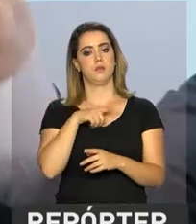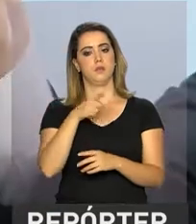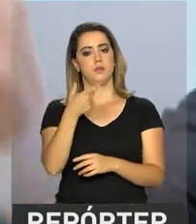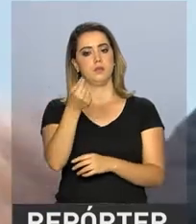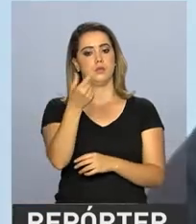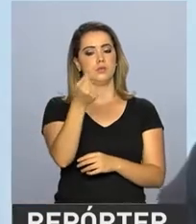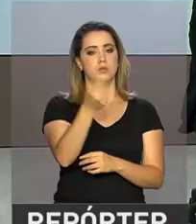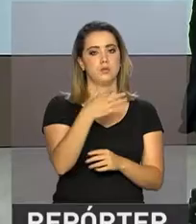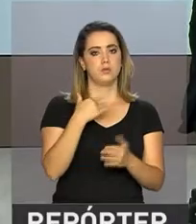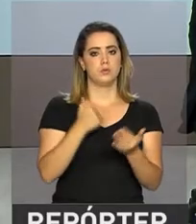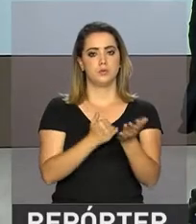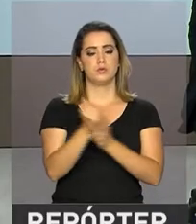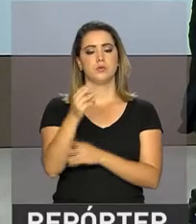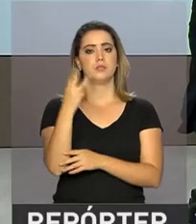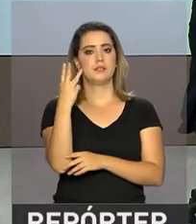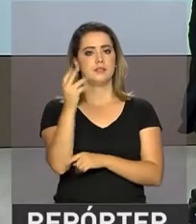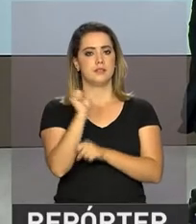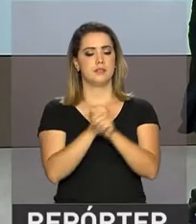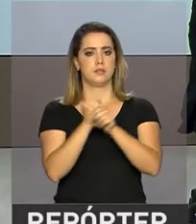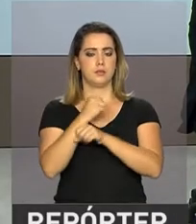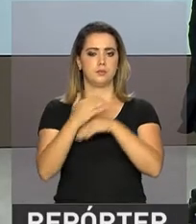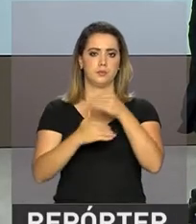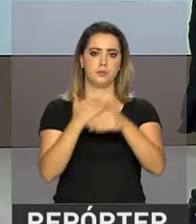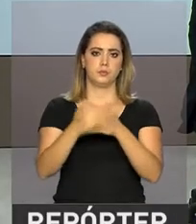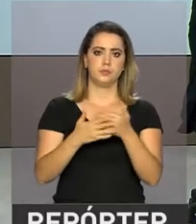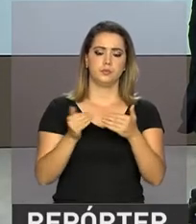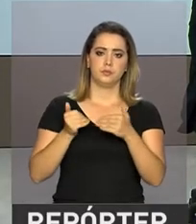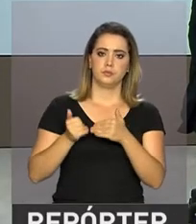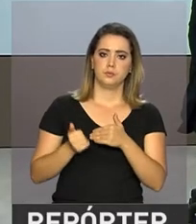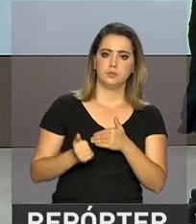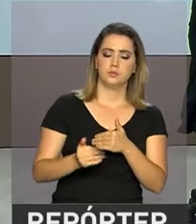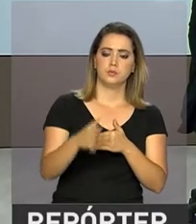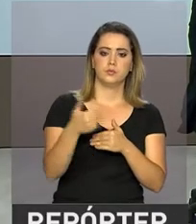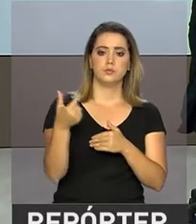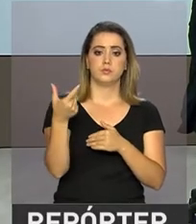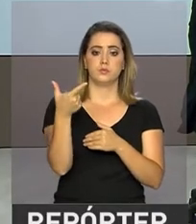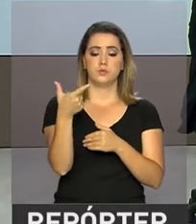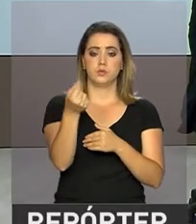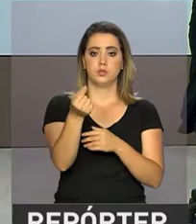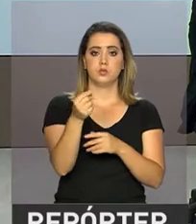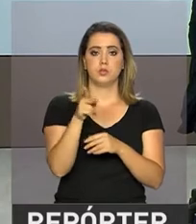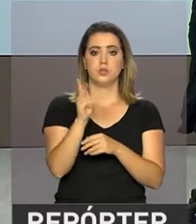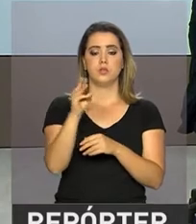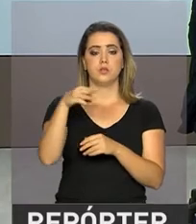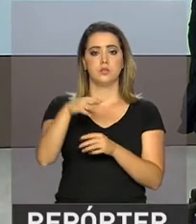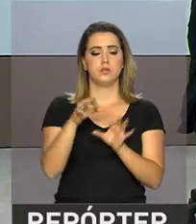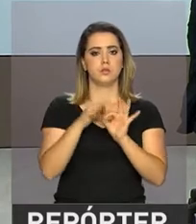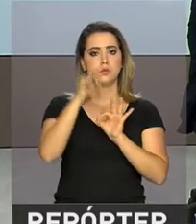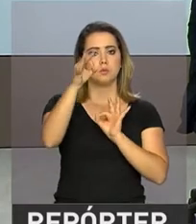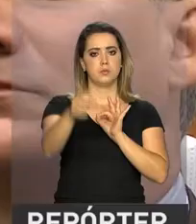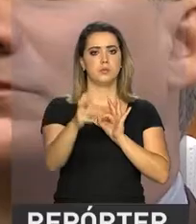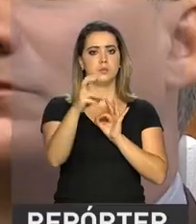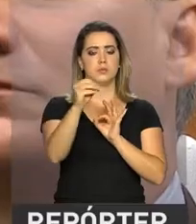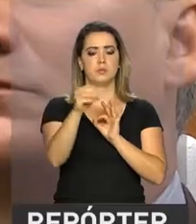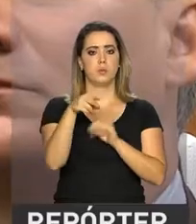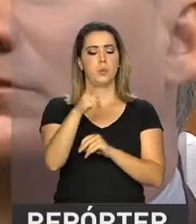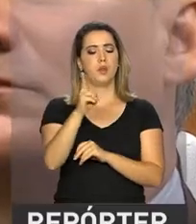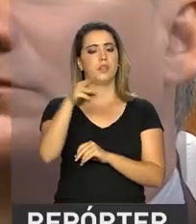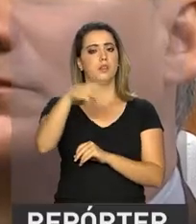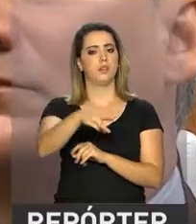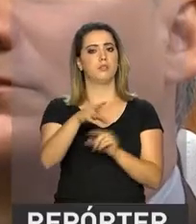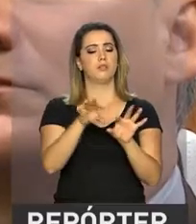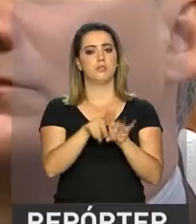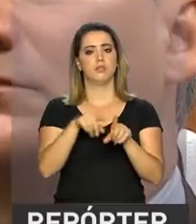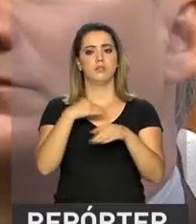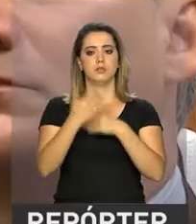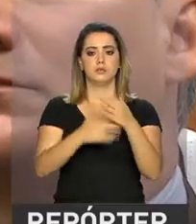durar 3 anos. A expectativa é ampliar a cobertura das antenas de 10 quilômetros para 50 quilômetros. Isso significa